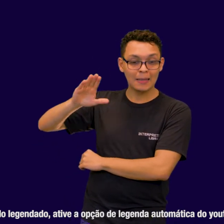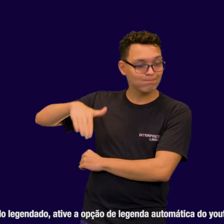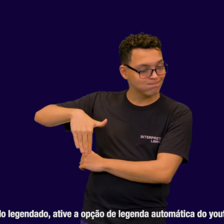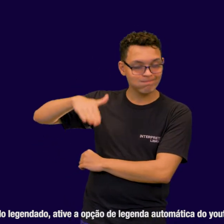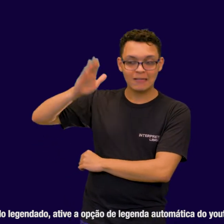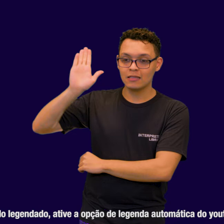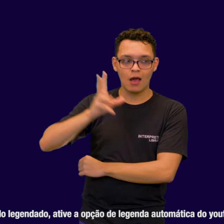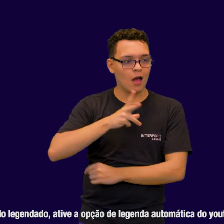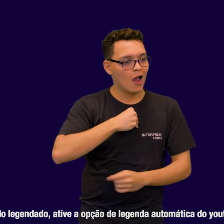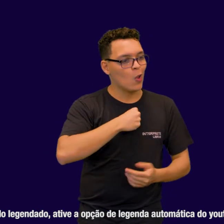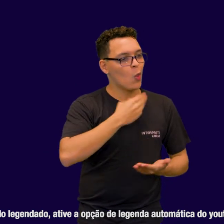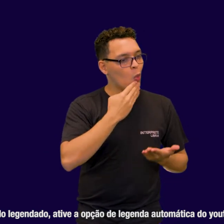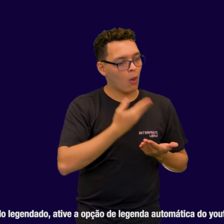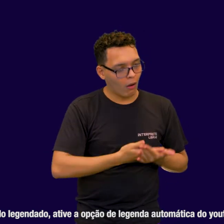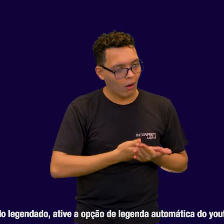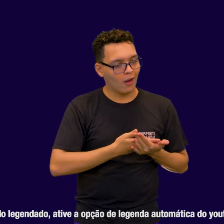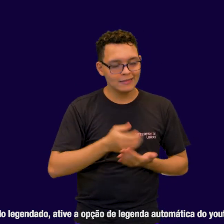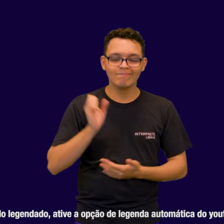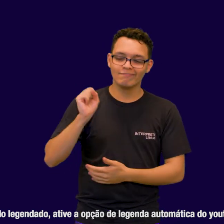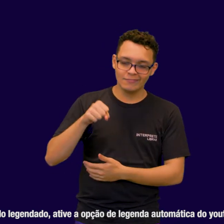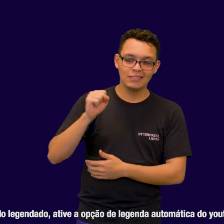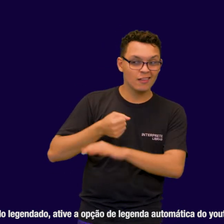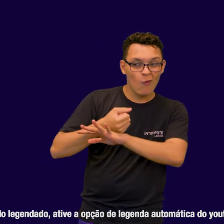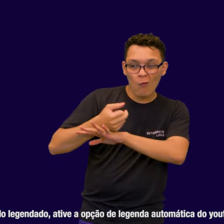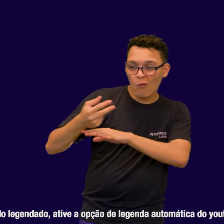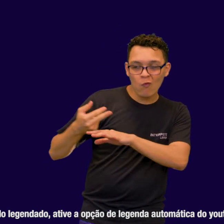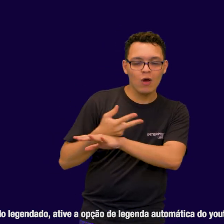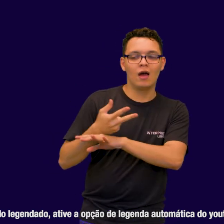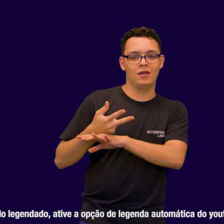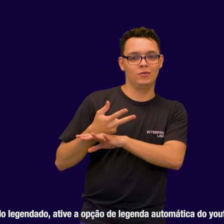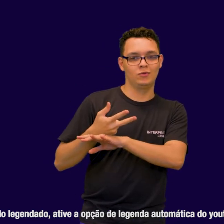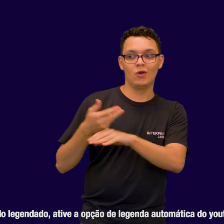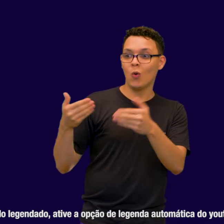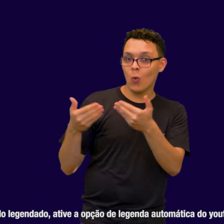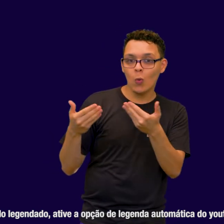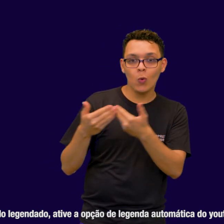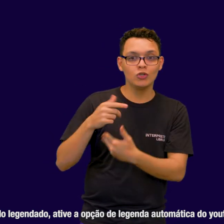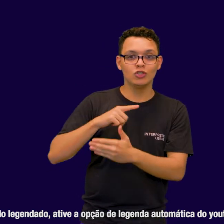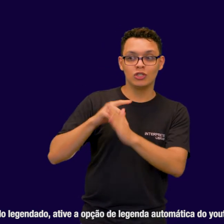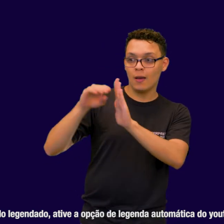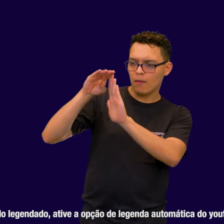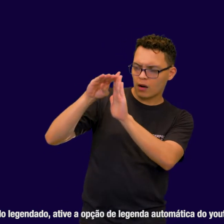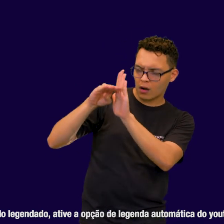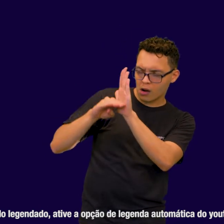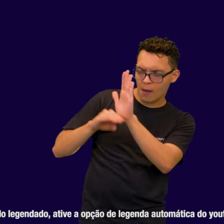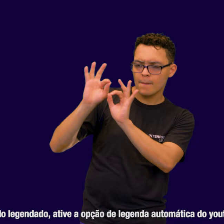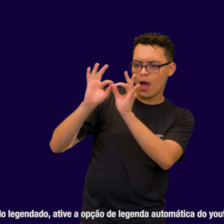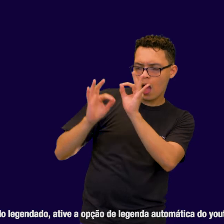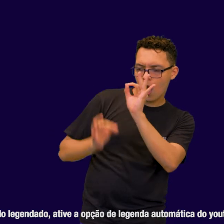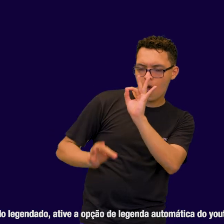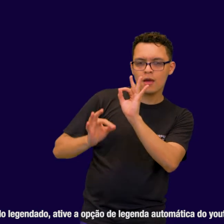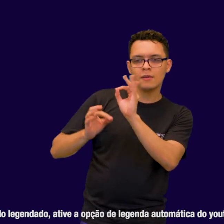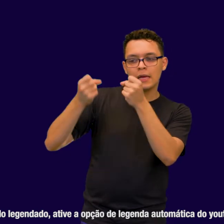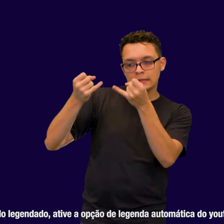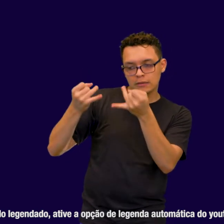de cerveja, entre estilos e subestilos. Então, a gente tem guias de cerveja para catalogar